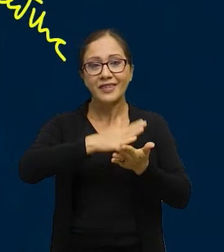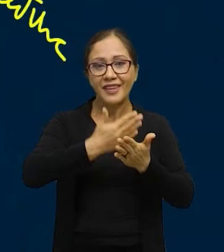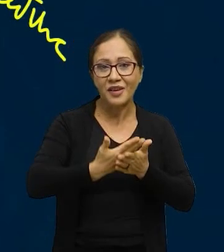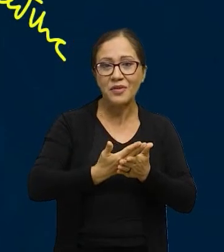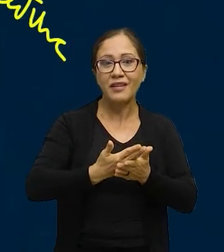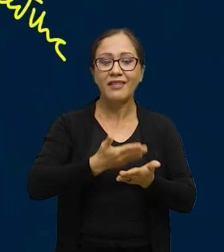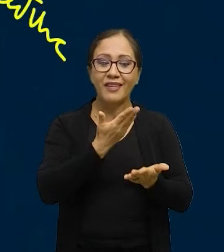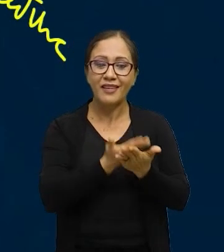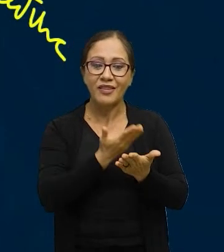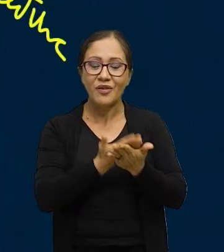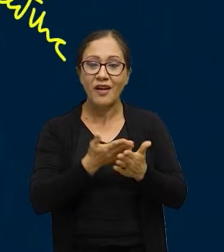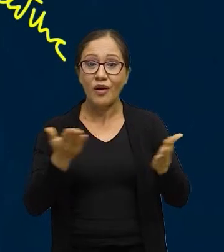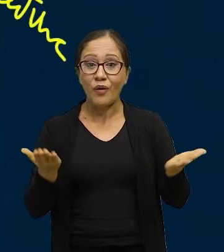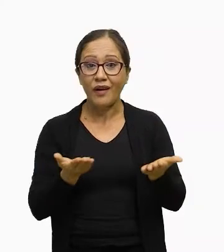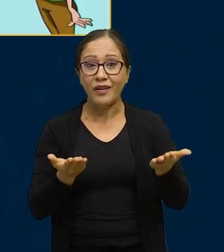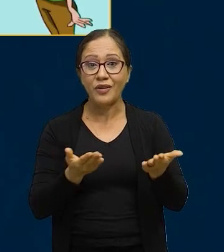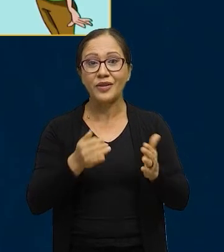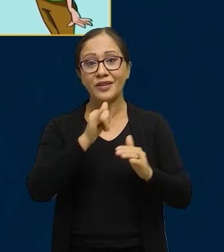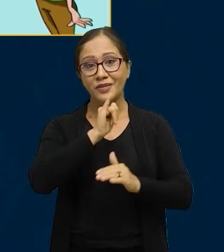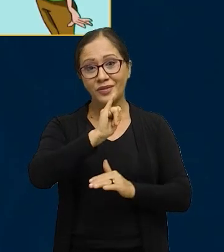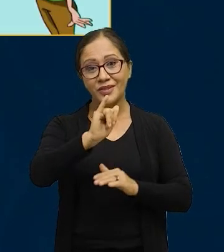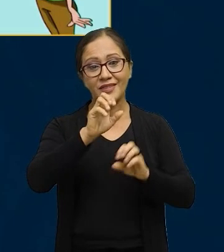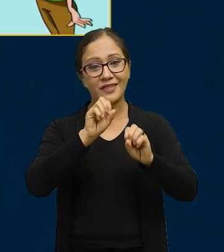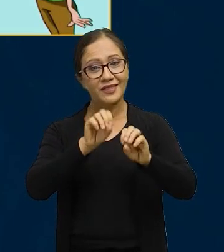daquilo que eu estou dizendo.